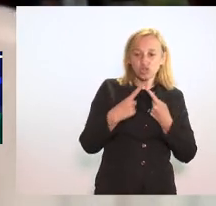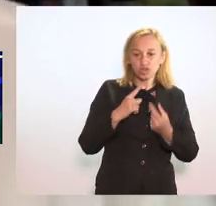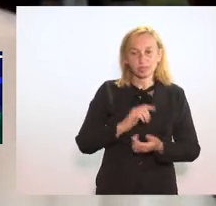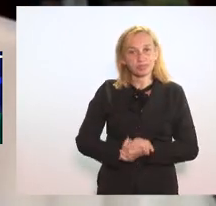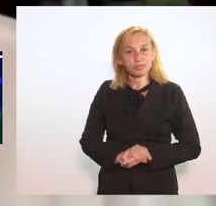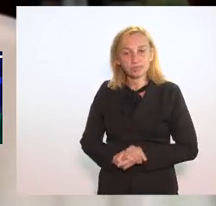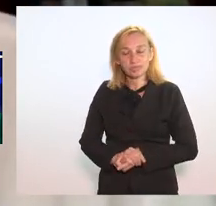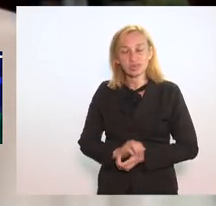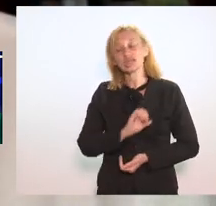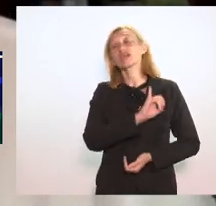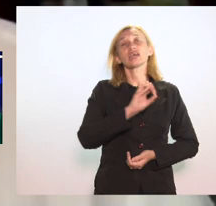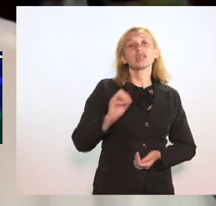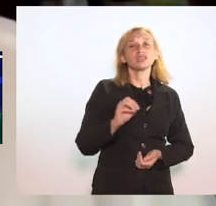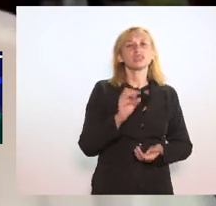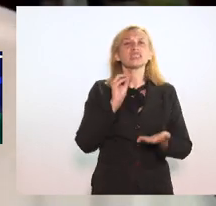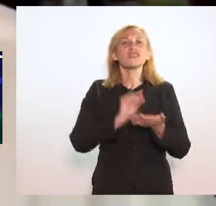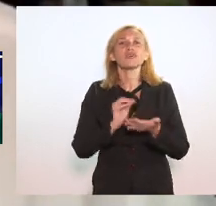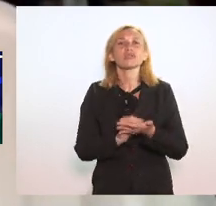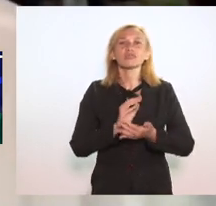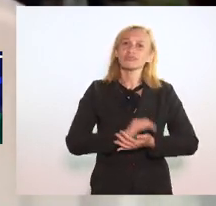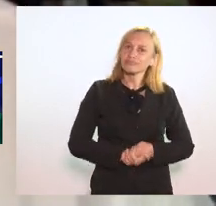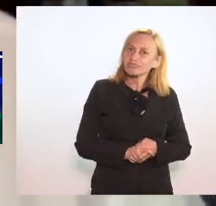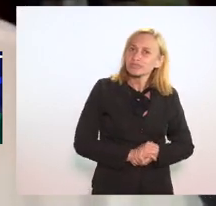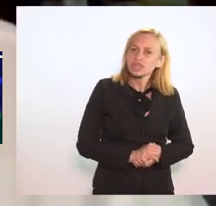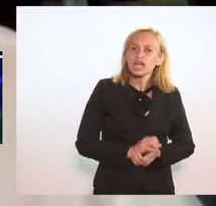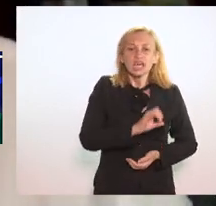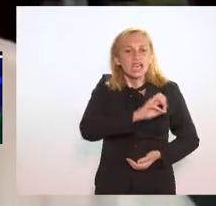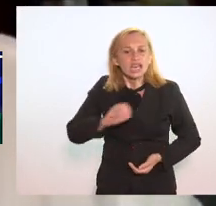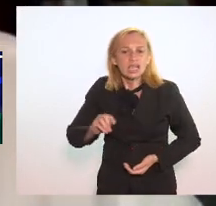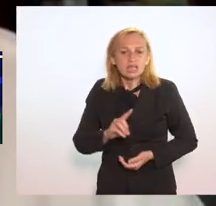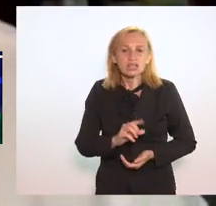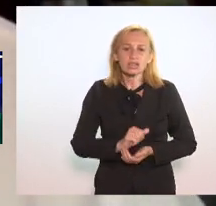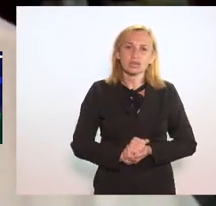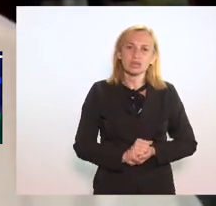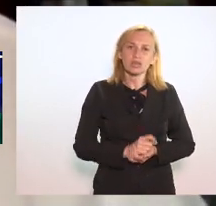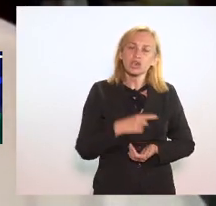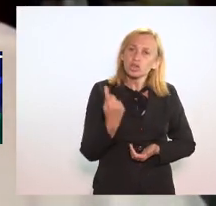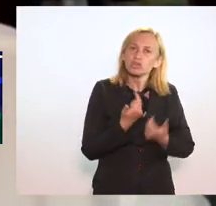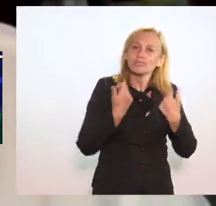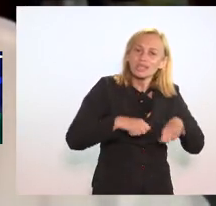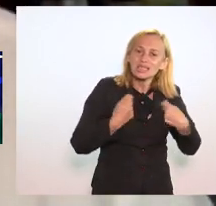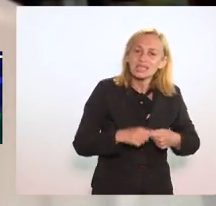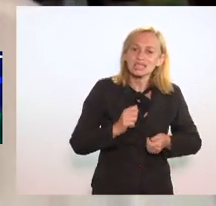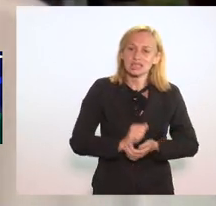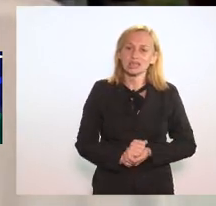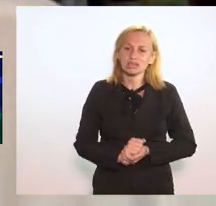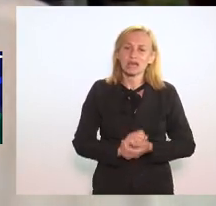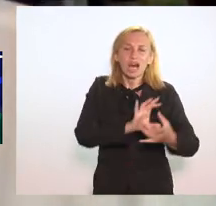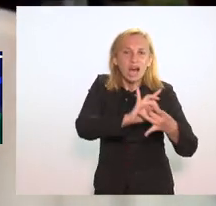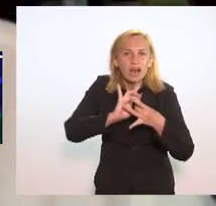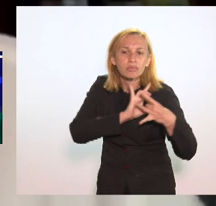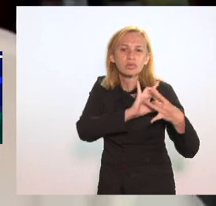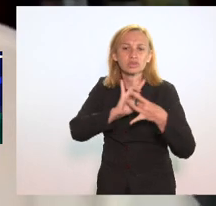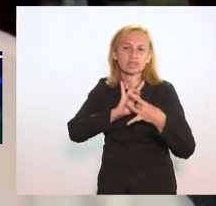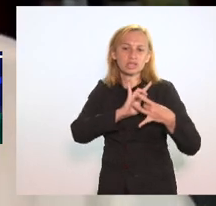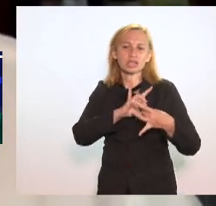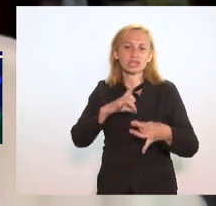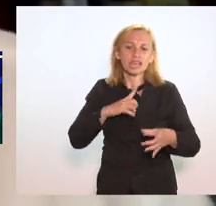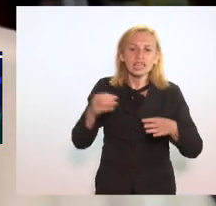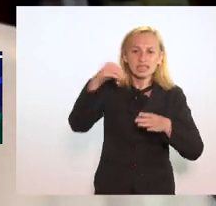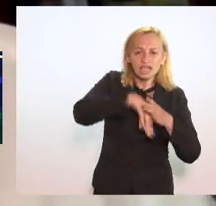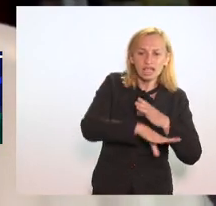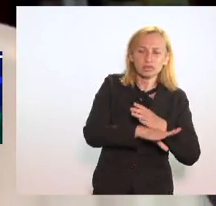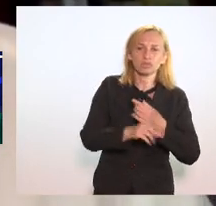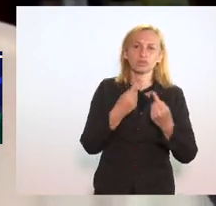E é isso que tá faltando E é isso que de alguma forma a gente precisa harmonizar aqui